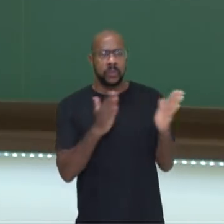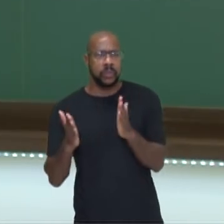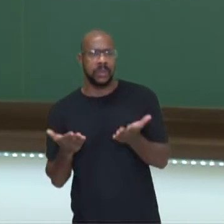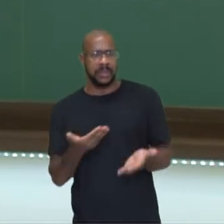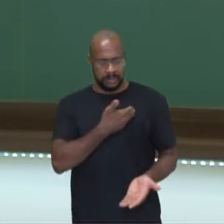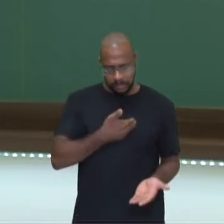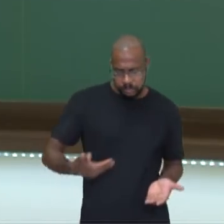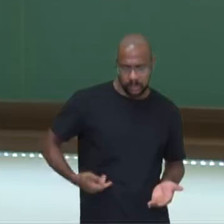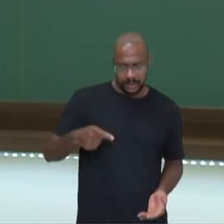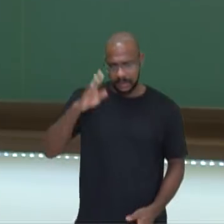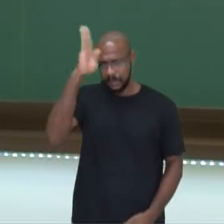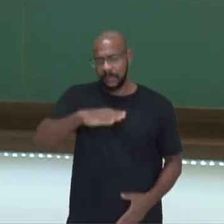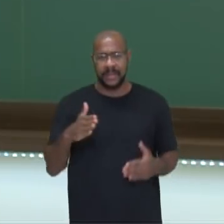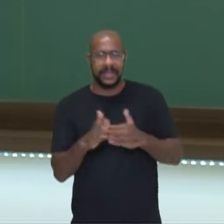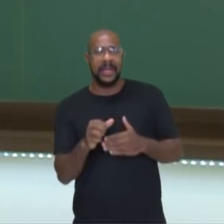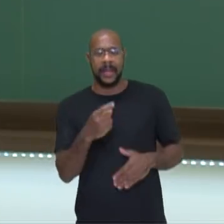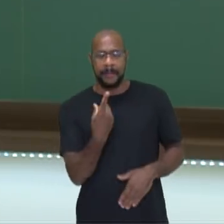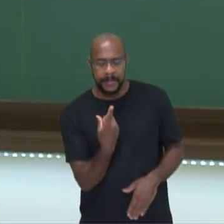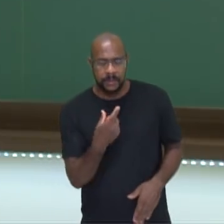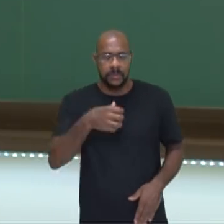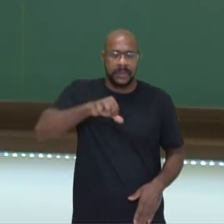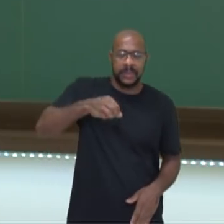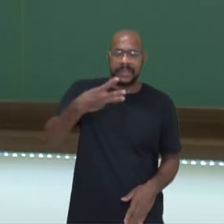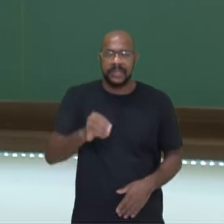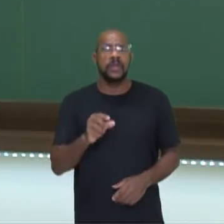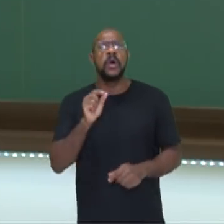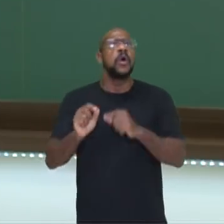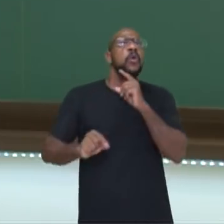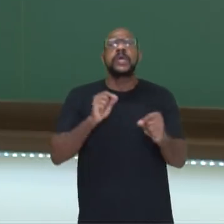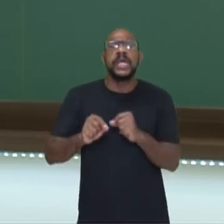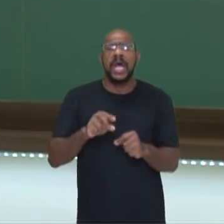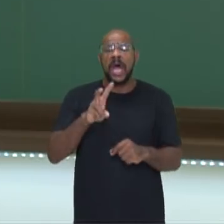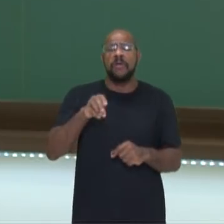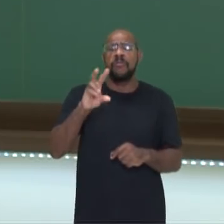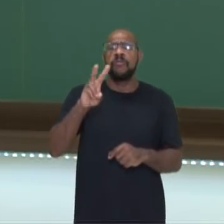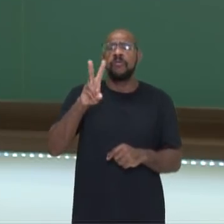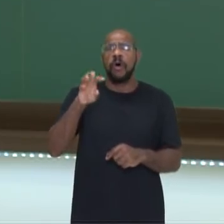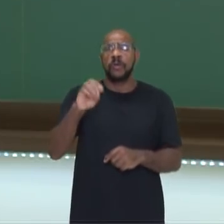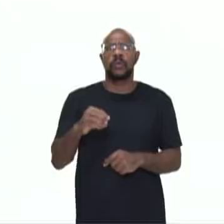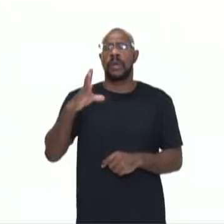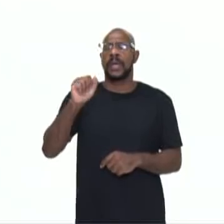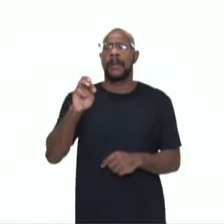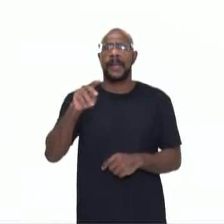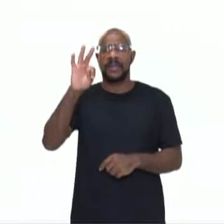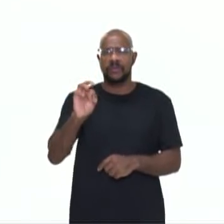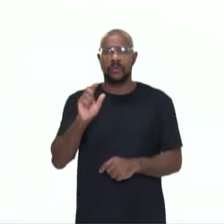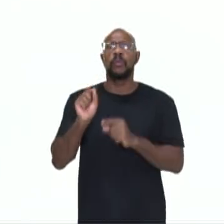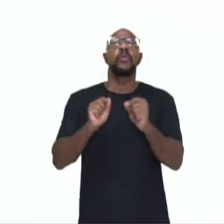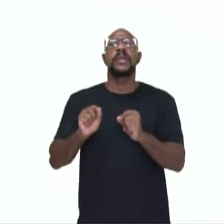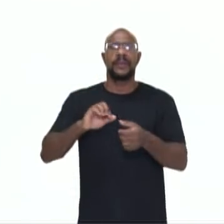até 1930, o que era o chamado voto de cabresto?